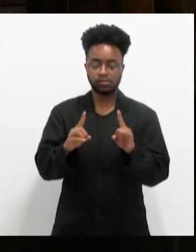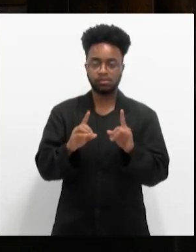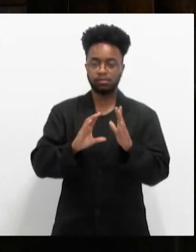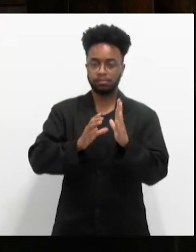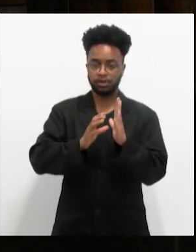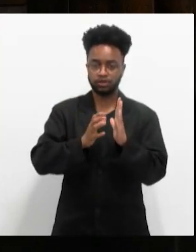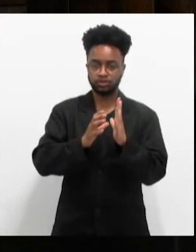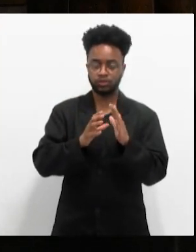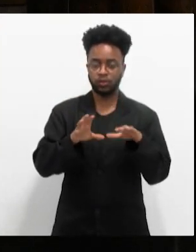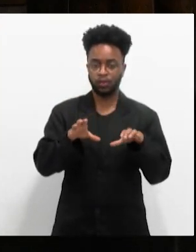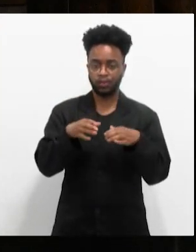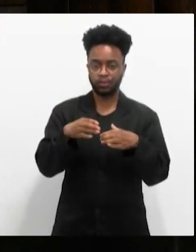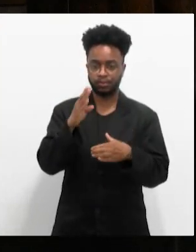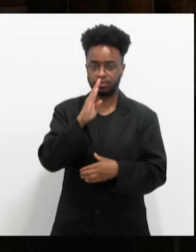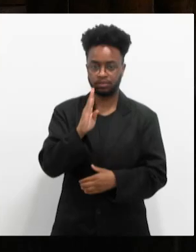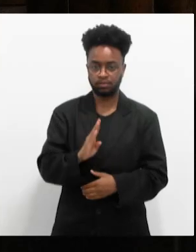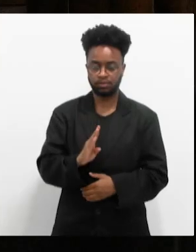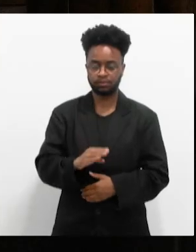Comunista Brasileiro.